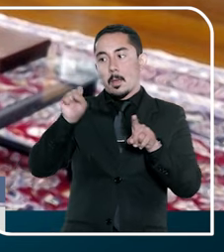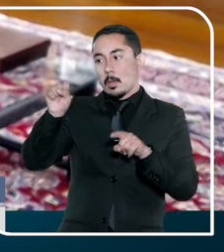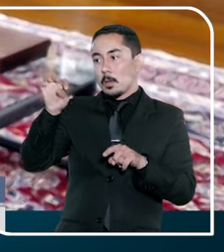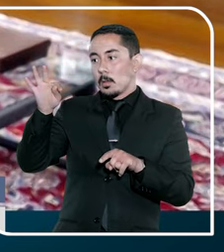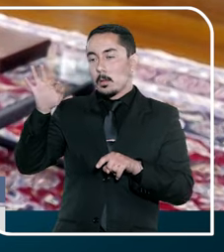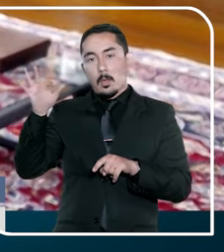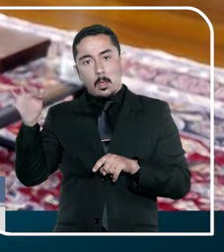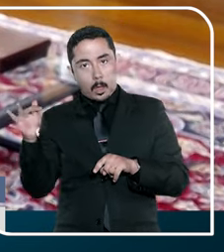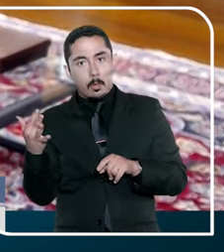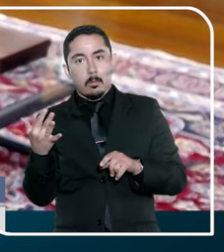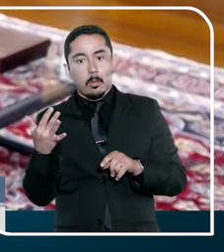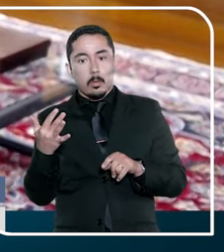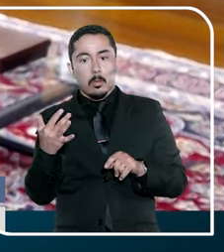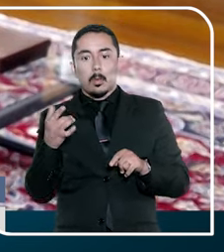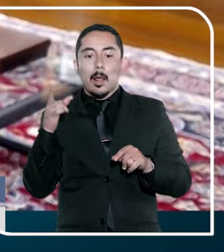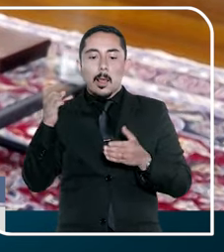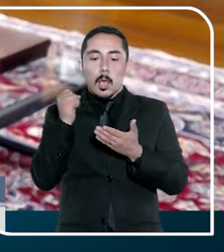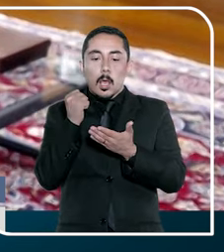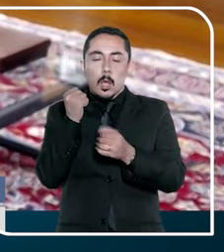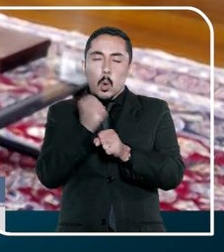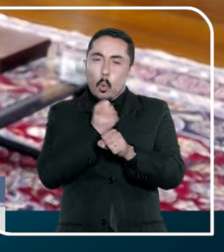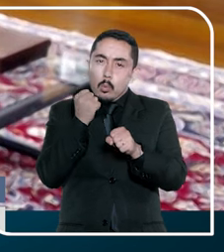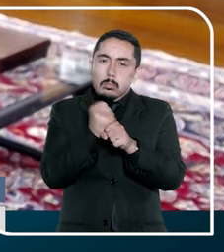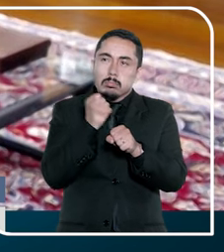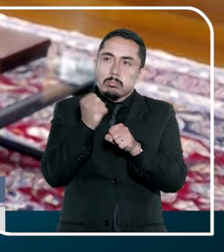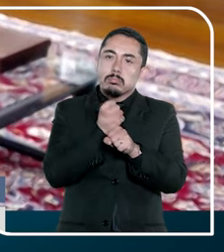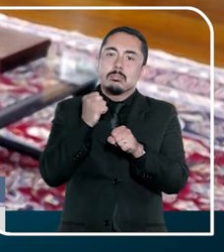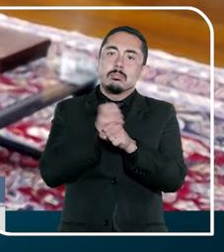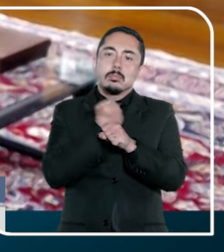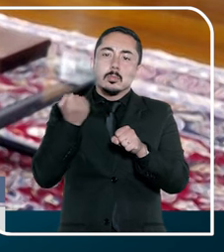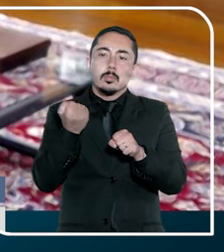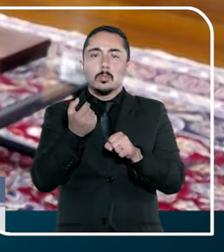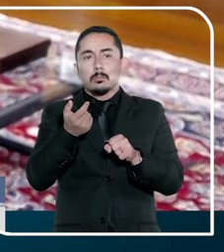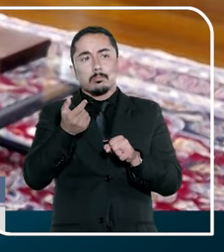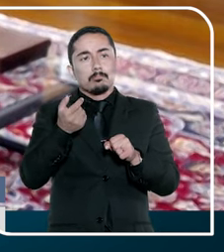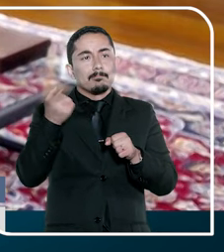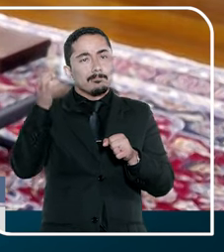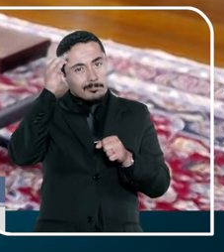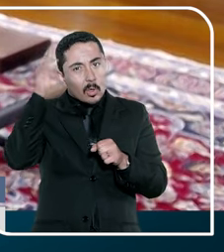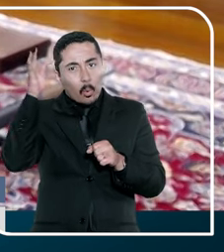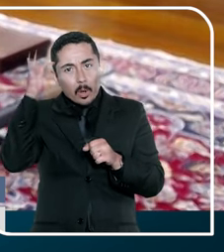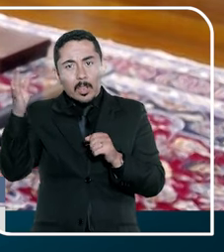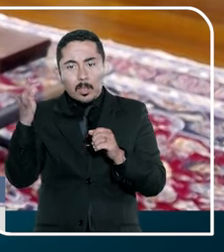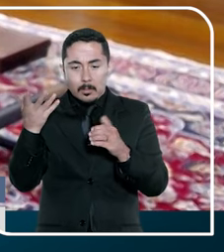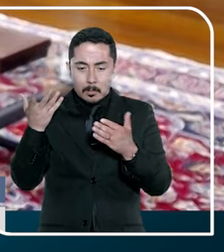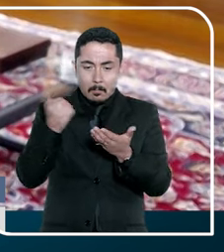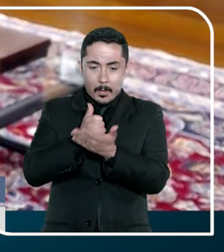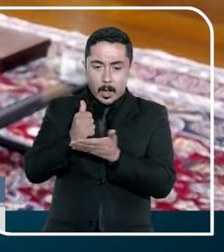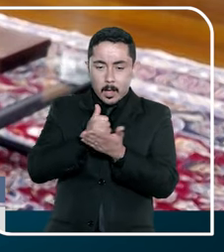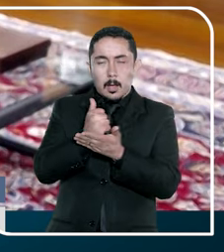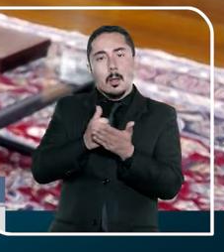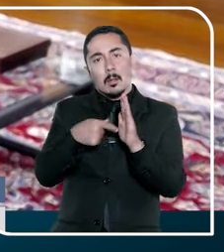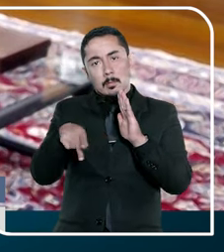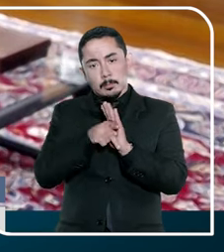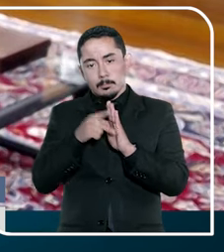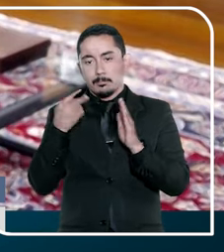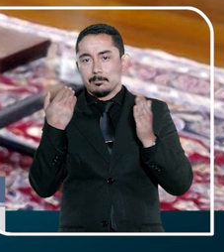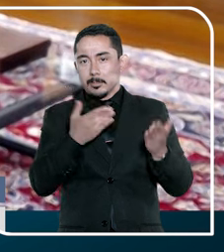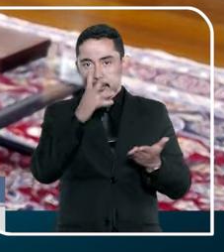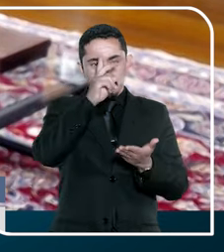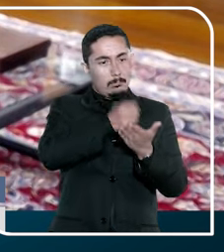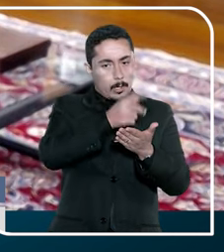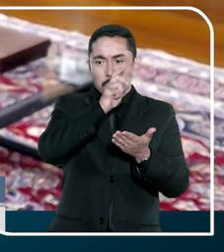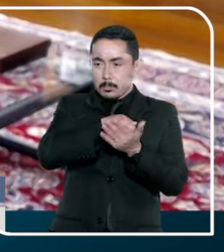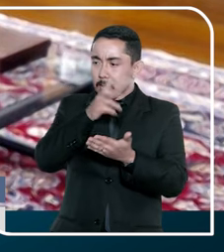constituiu digamos assim uma doutrina né uma uma toda uma uma série de decisões que